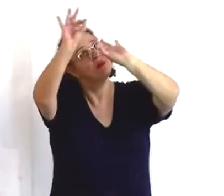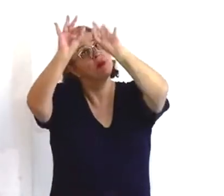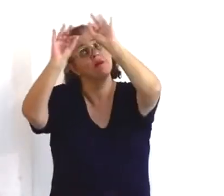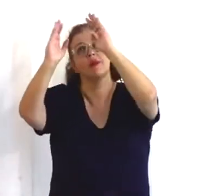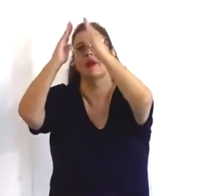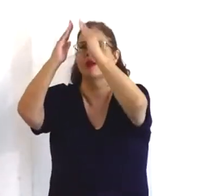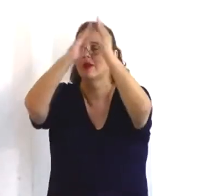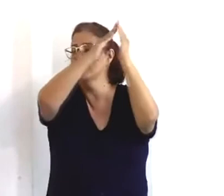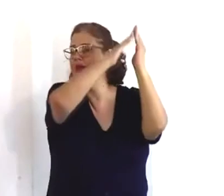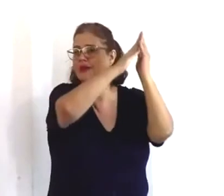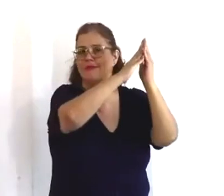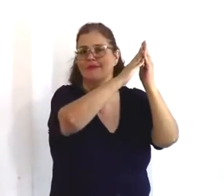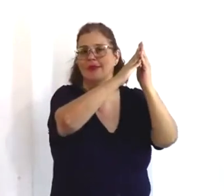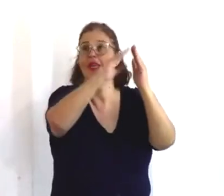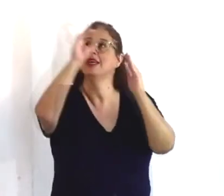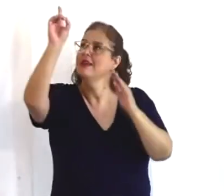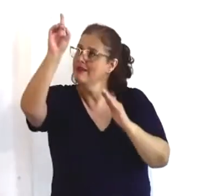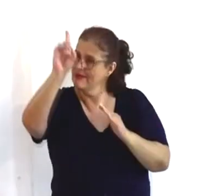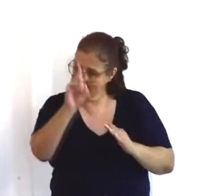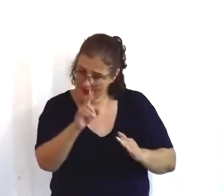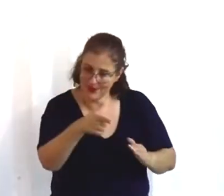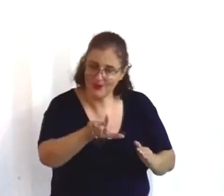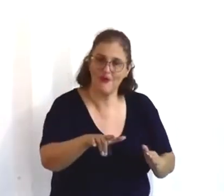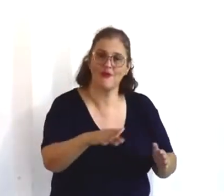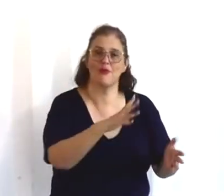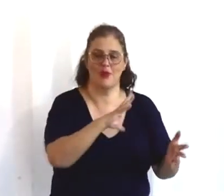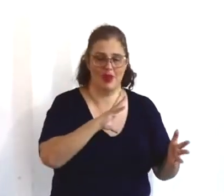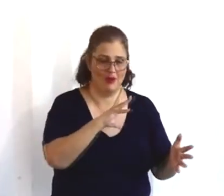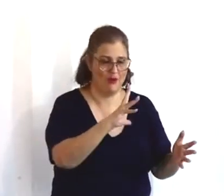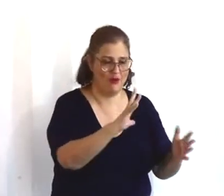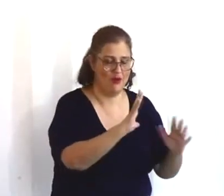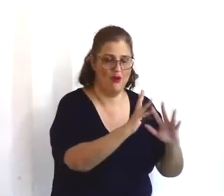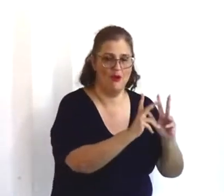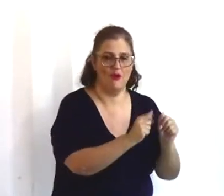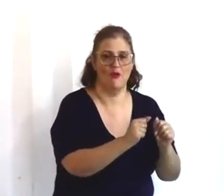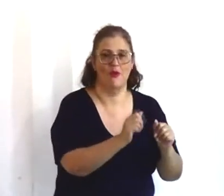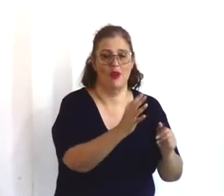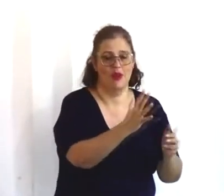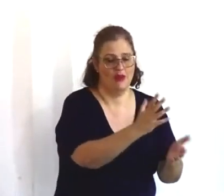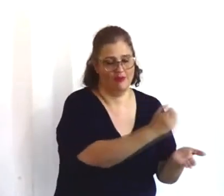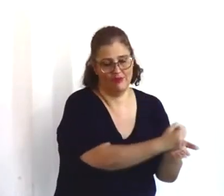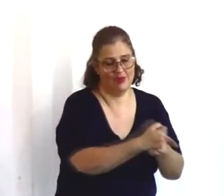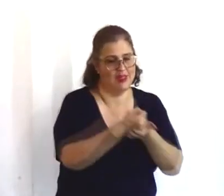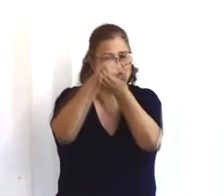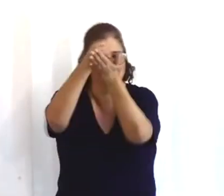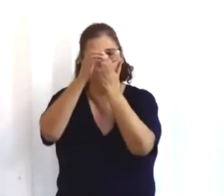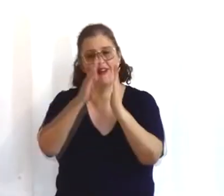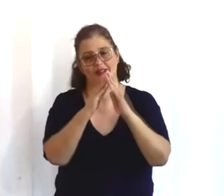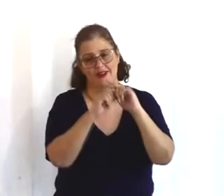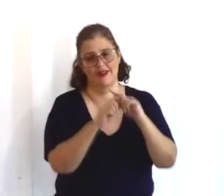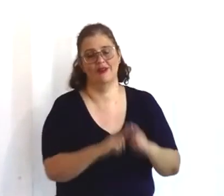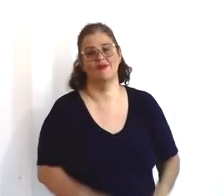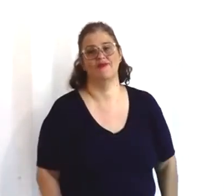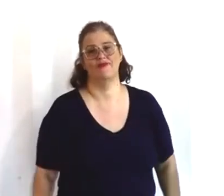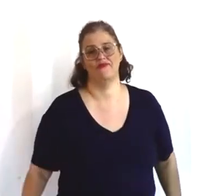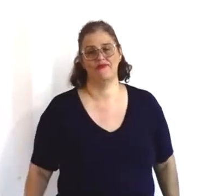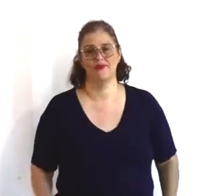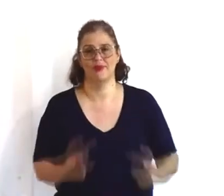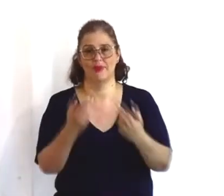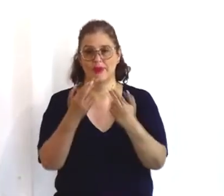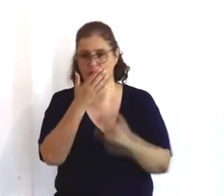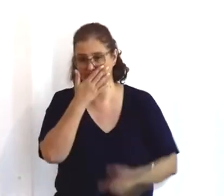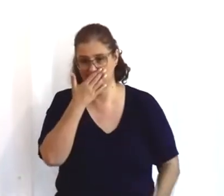buscar os seus, e aqui Ele fala de uma forma muito clara. O finalzinho aqui diz assim: assim como